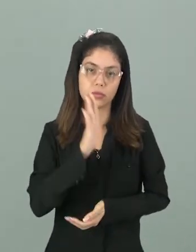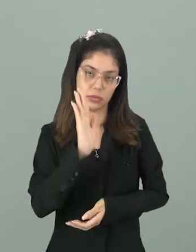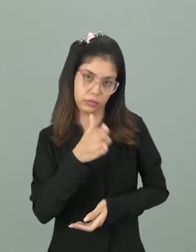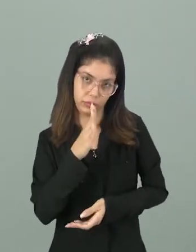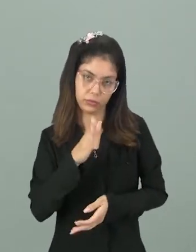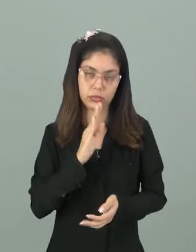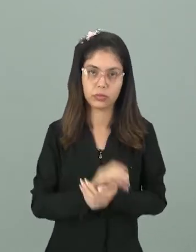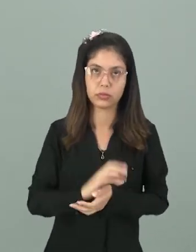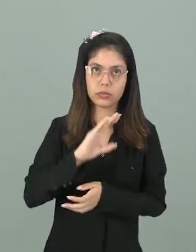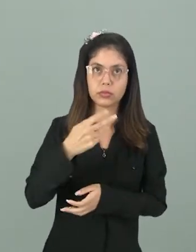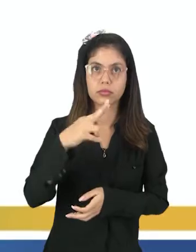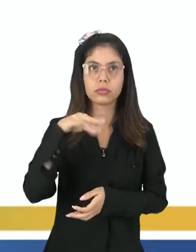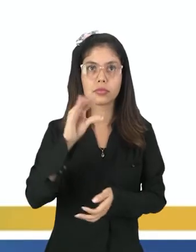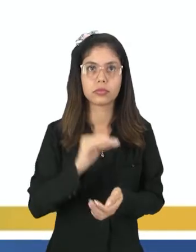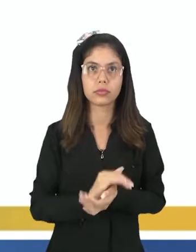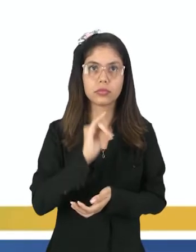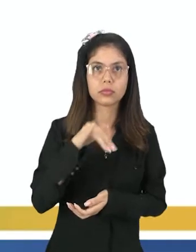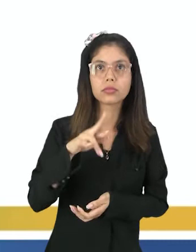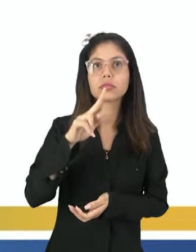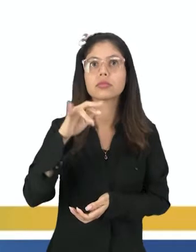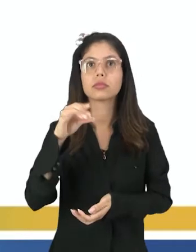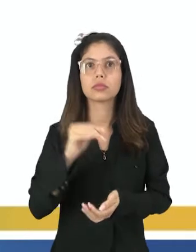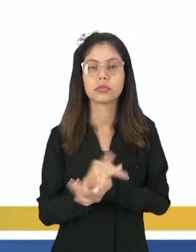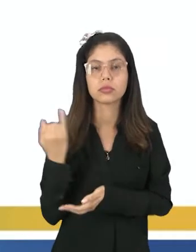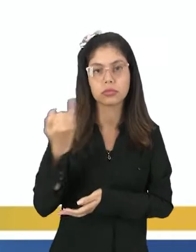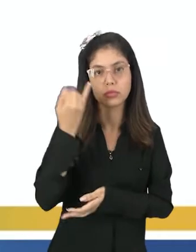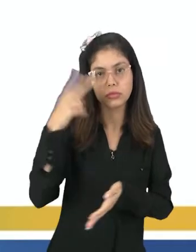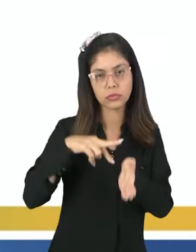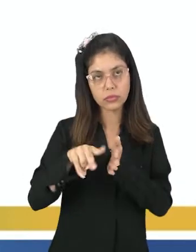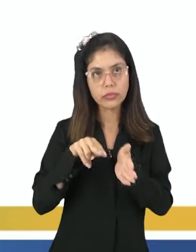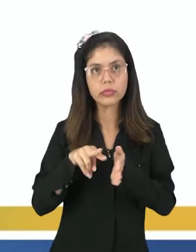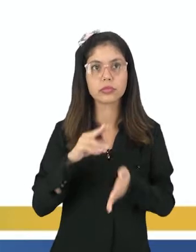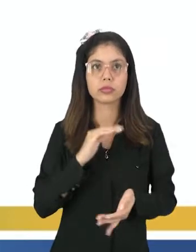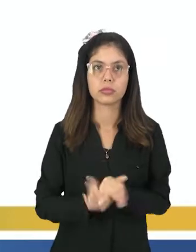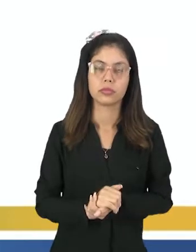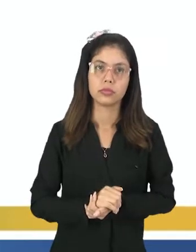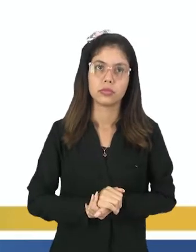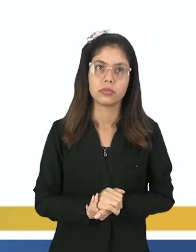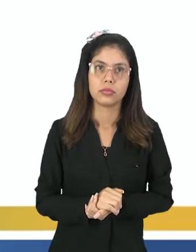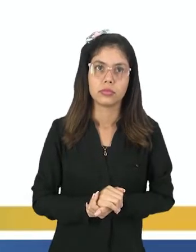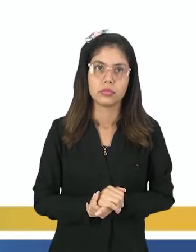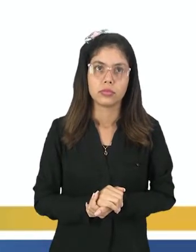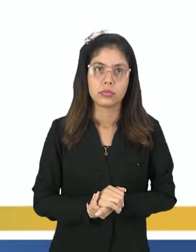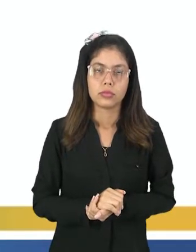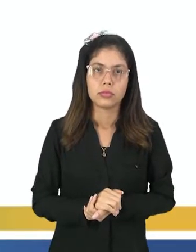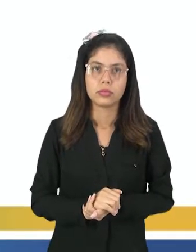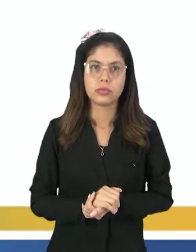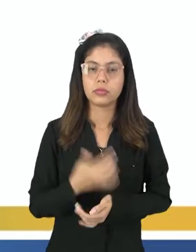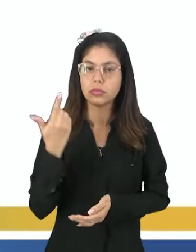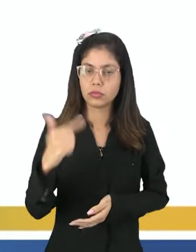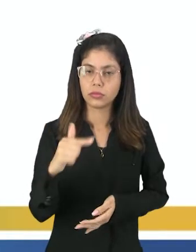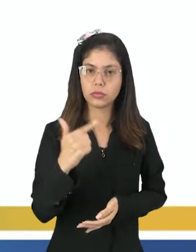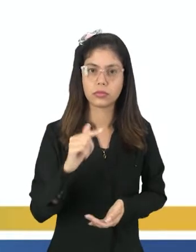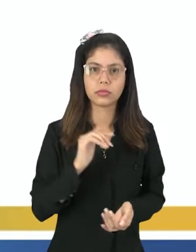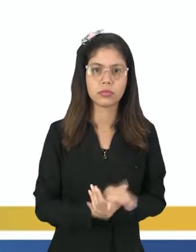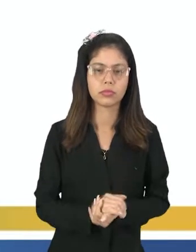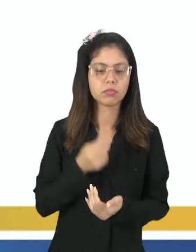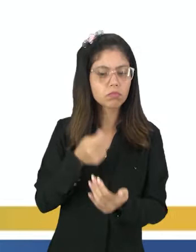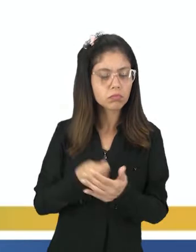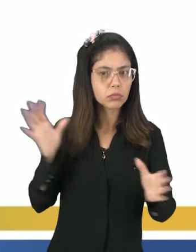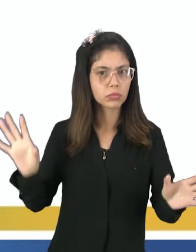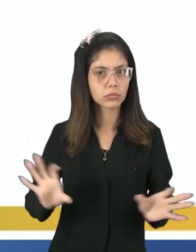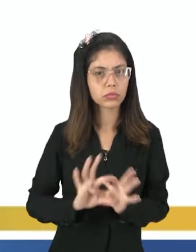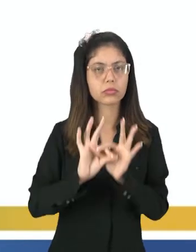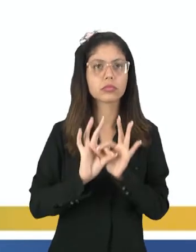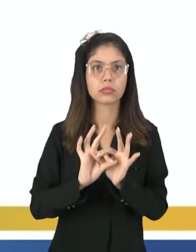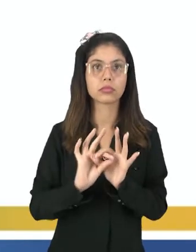Já os compostos inorgânicos, que são importantes biologicamente falando, que não têm obrigatoriamente a